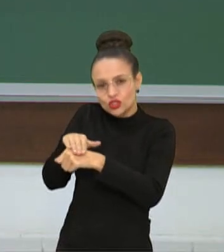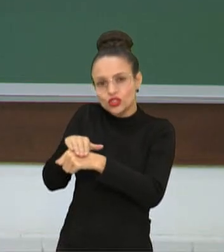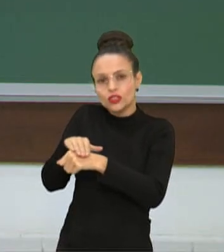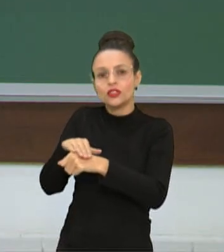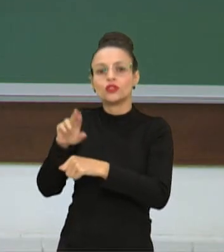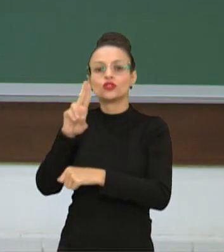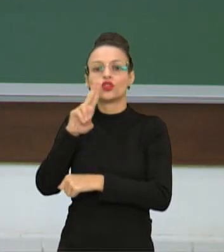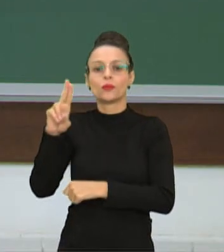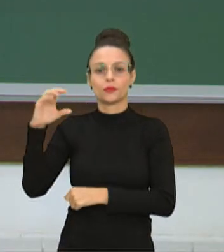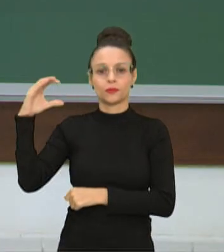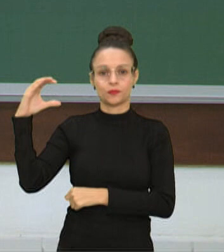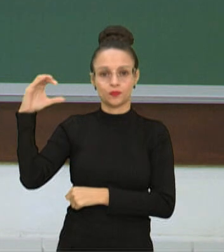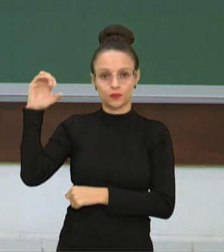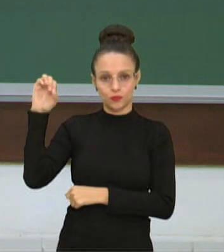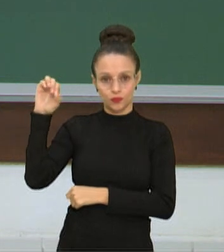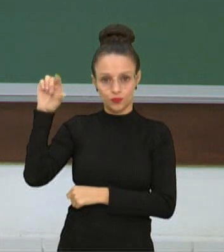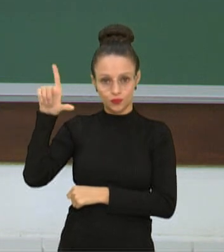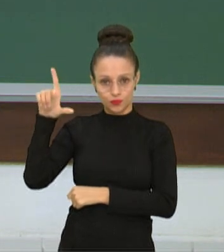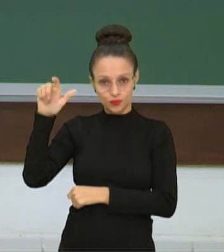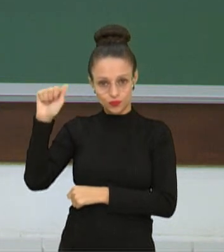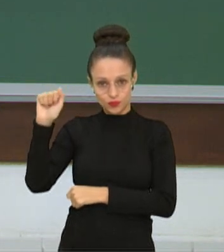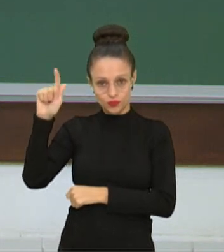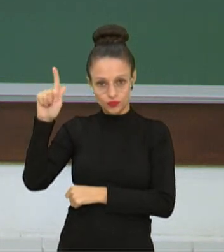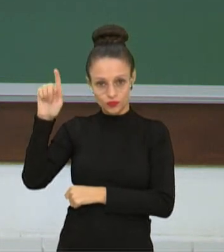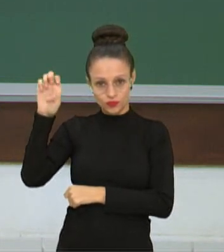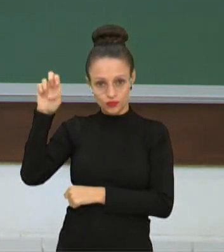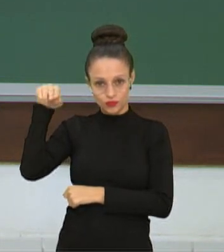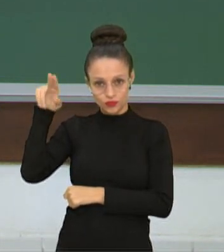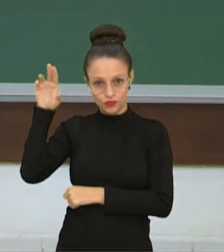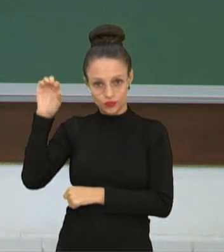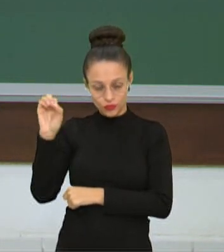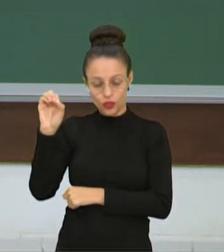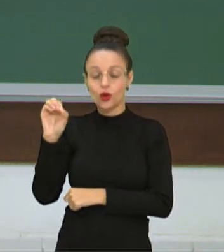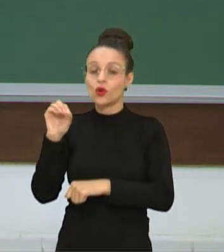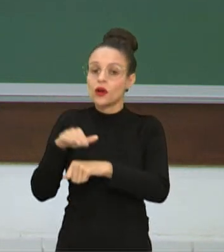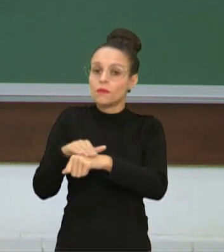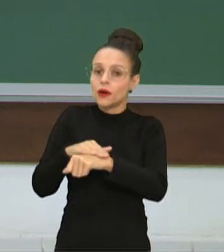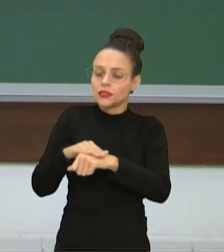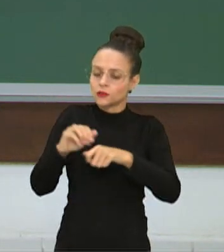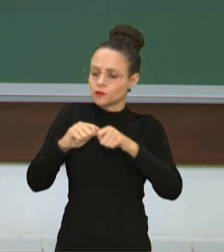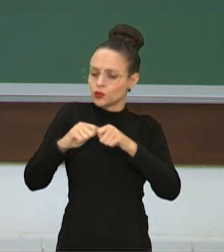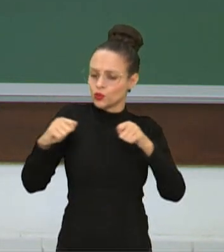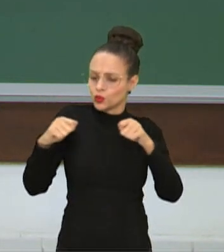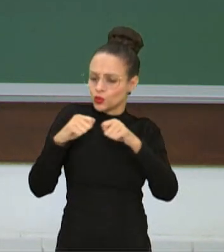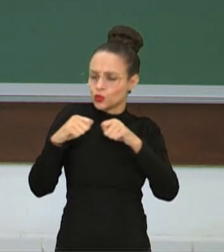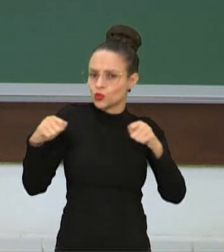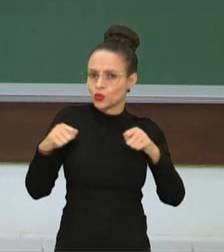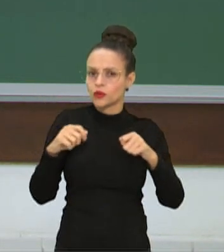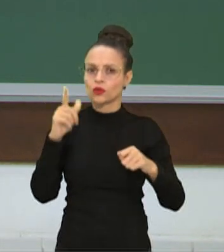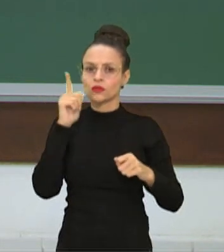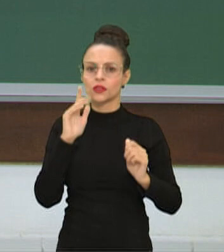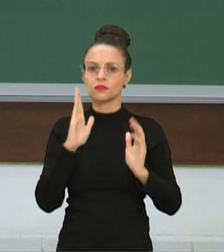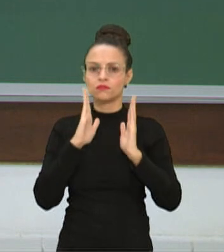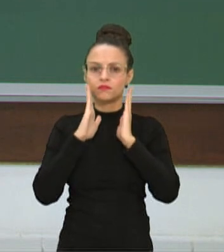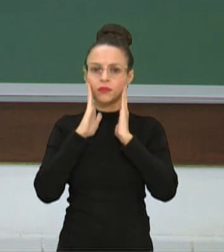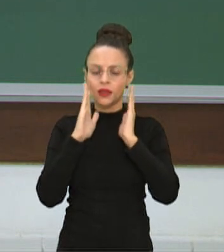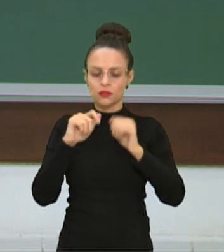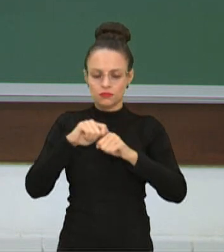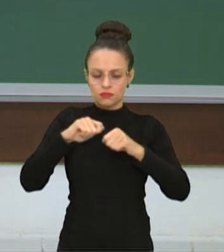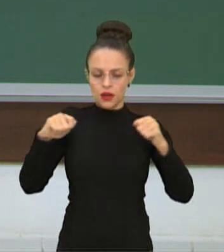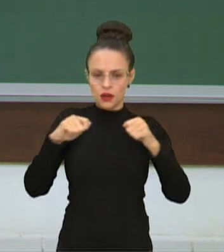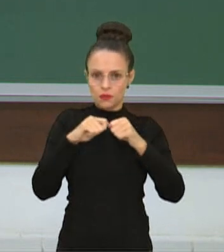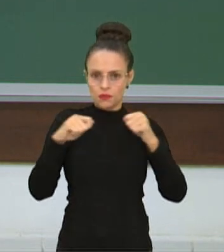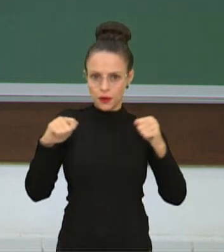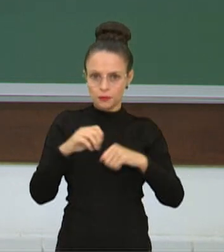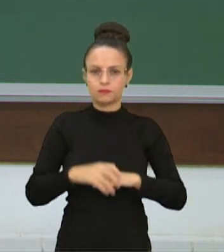chamamos de colágeno. O colágeno é que mantém a nossa pele elástica, que dá essa elasticidade a ela,